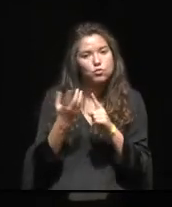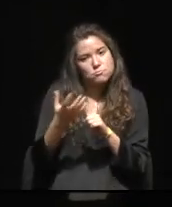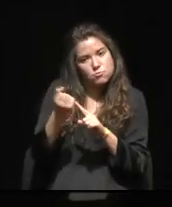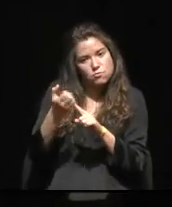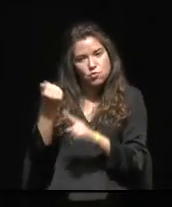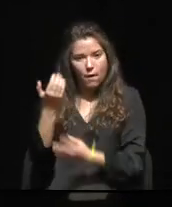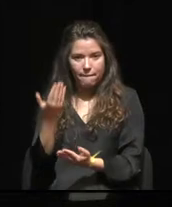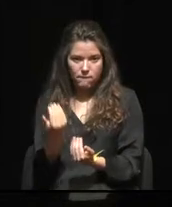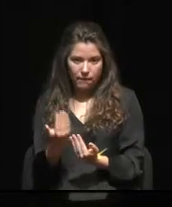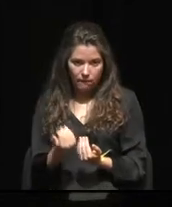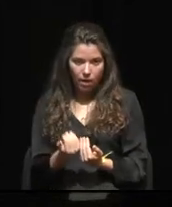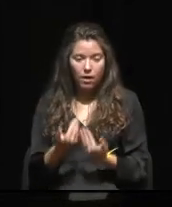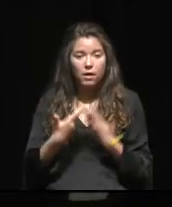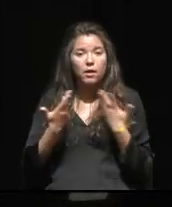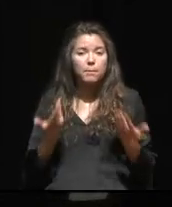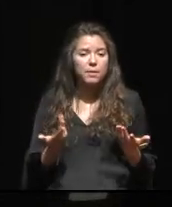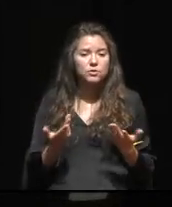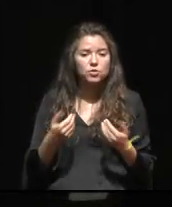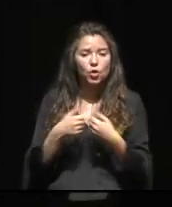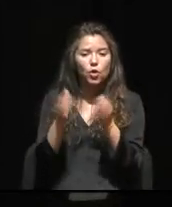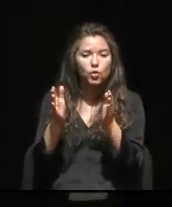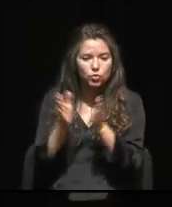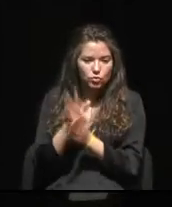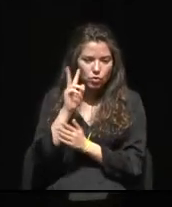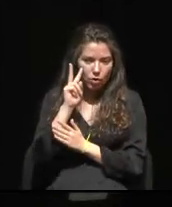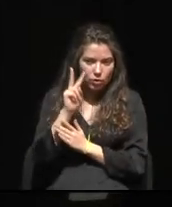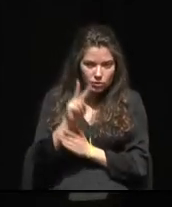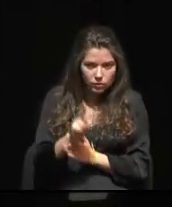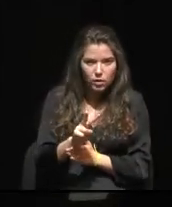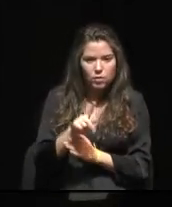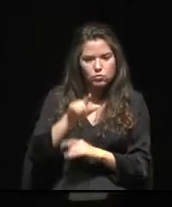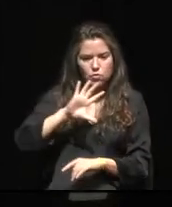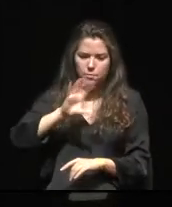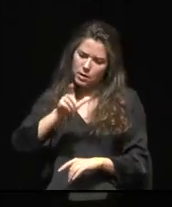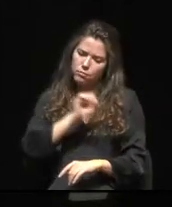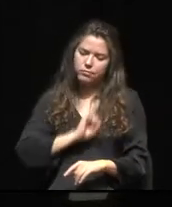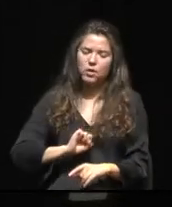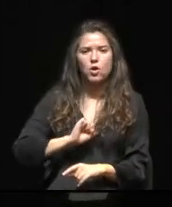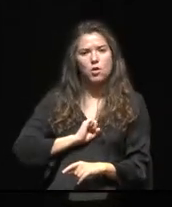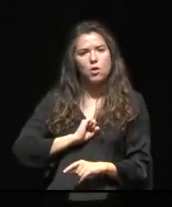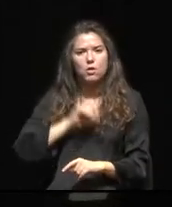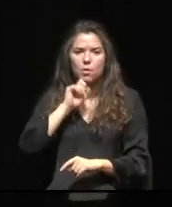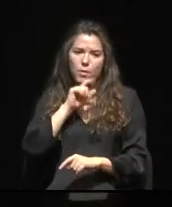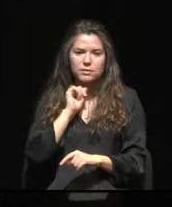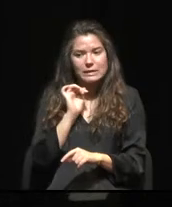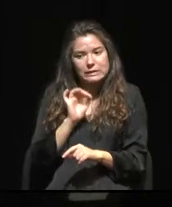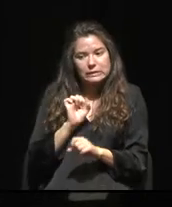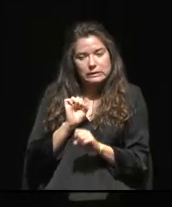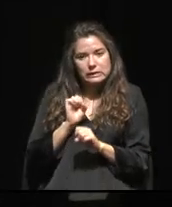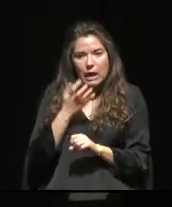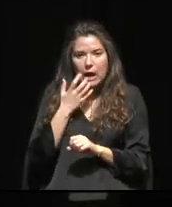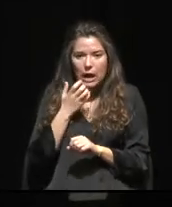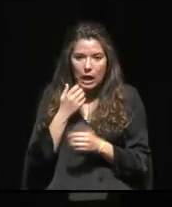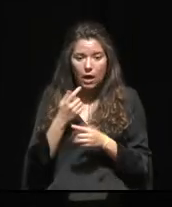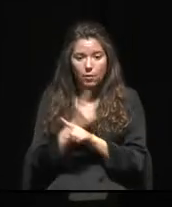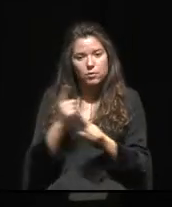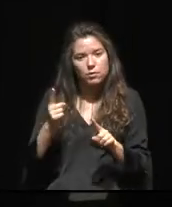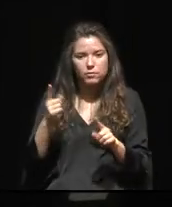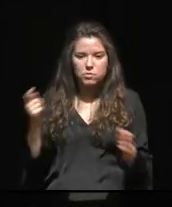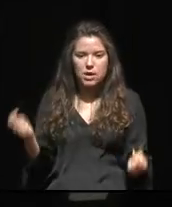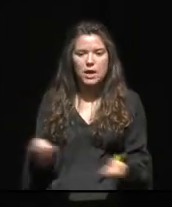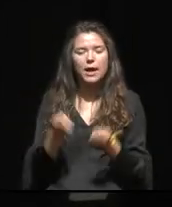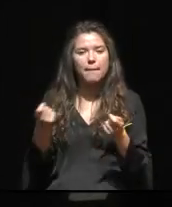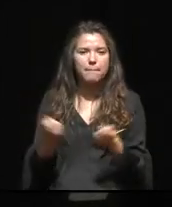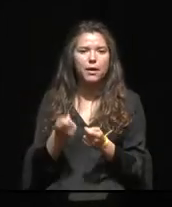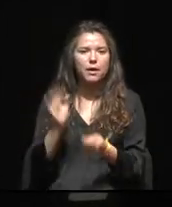esferas e mesmo aqueles que já vimos como alcançados no nosso país podem vir a ser ameaçados como vimos na última campanha